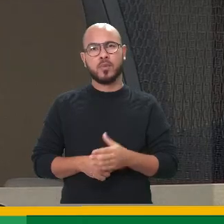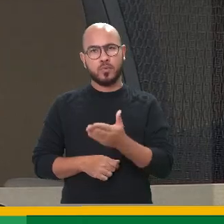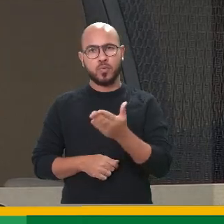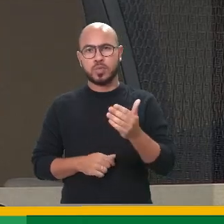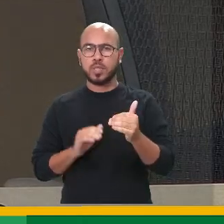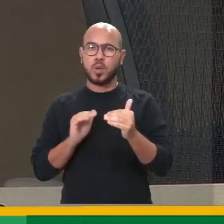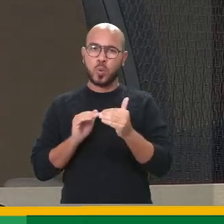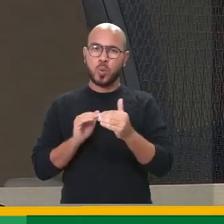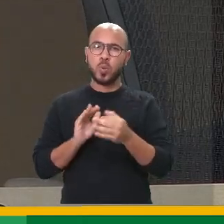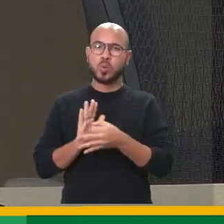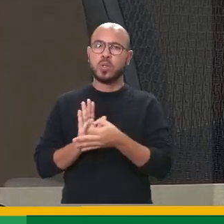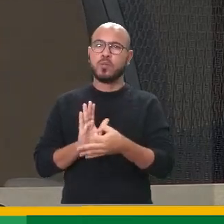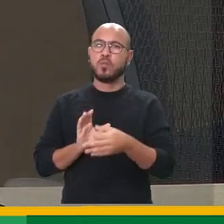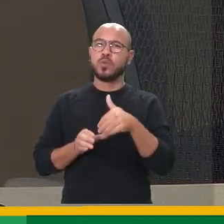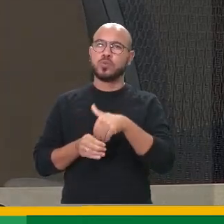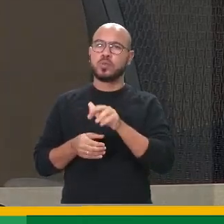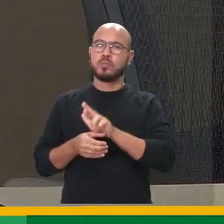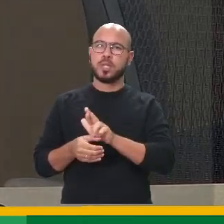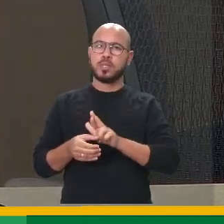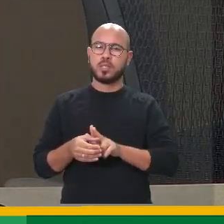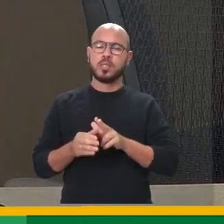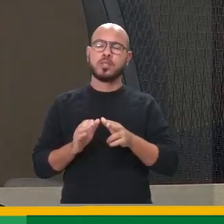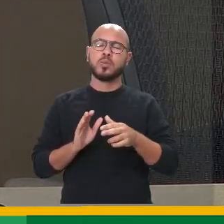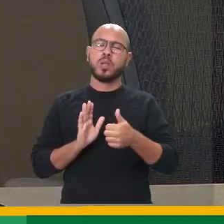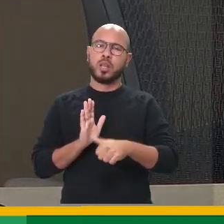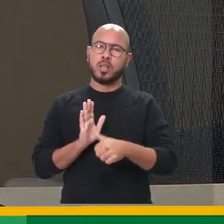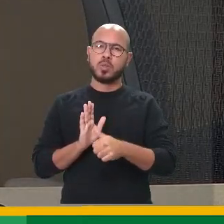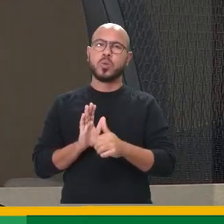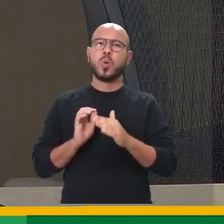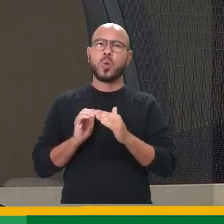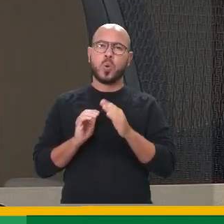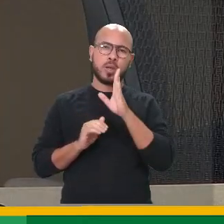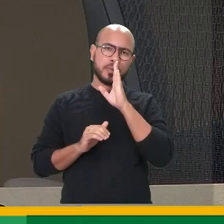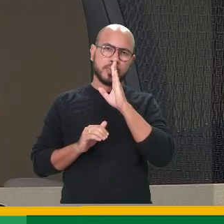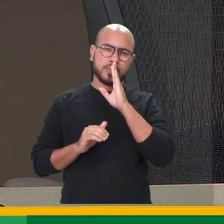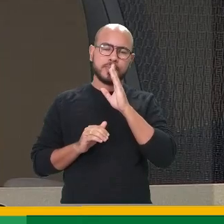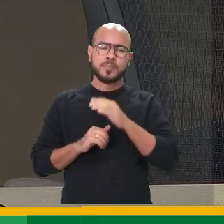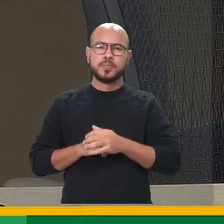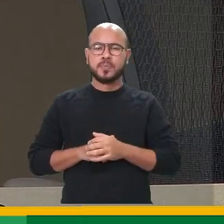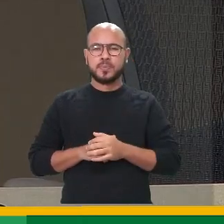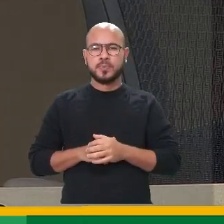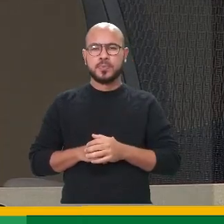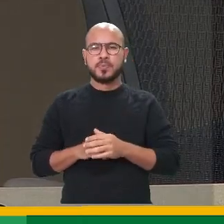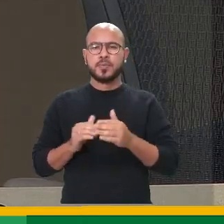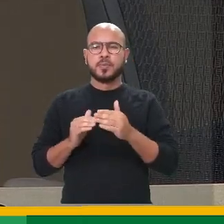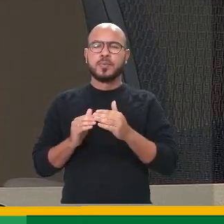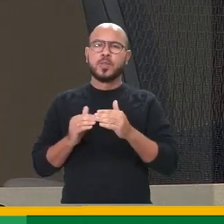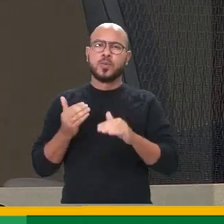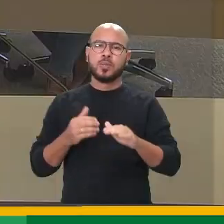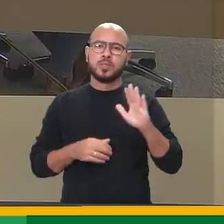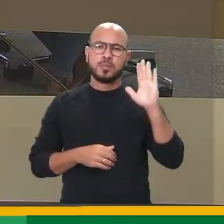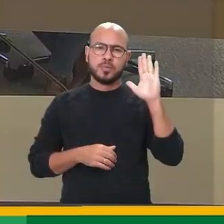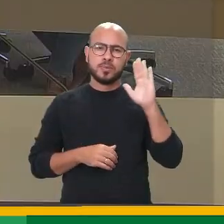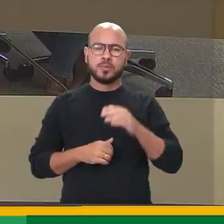inseparado do relator permaneça como estão e osri